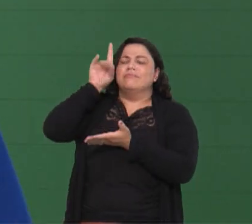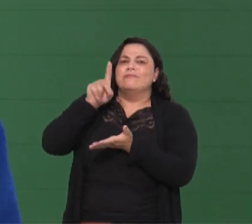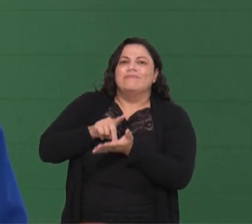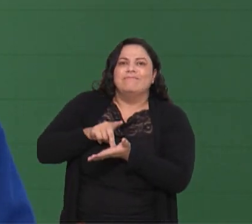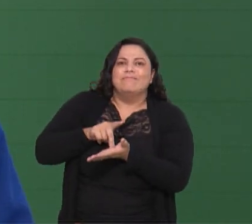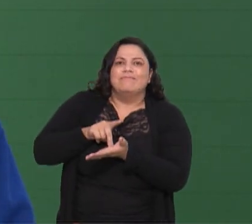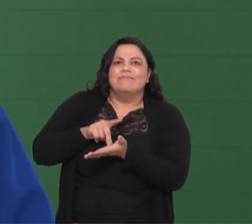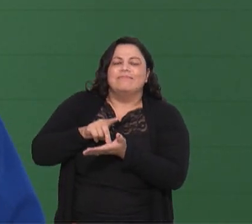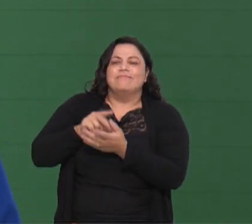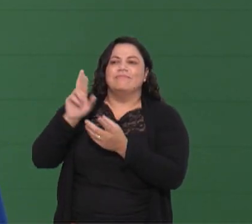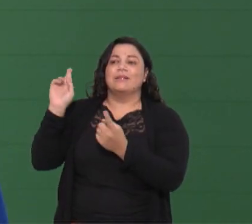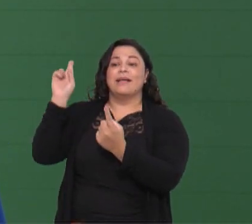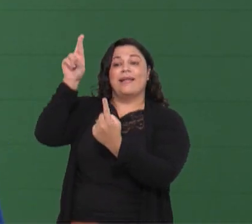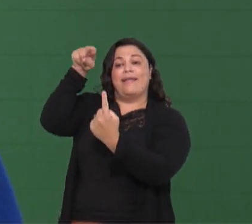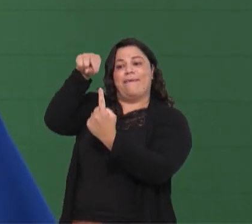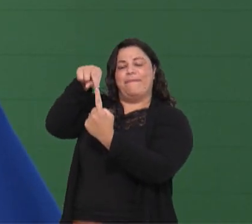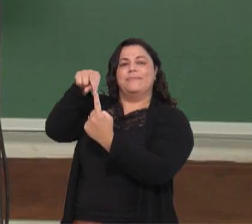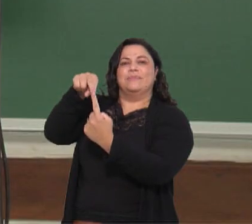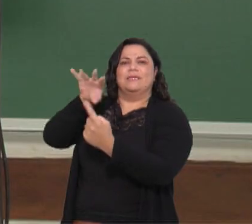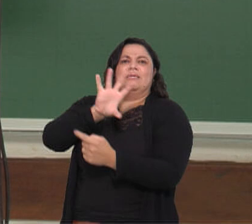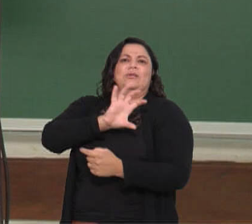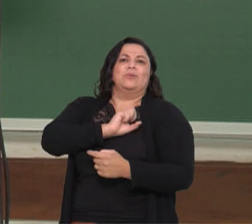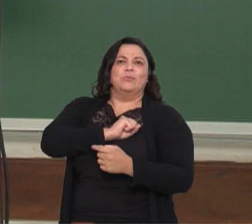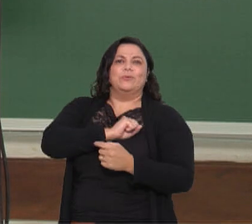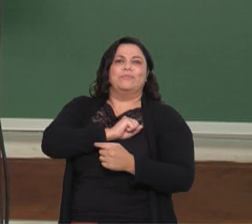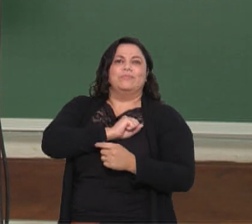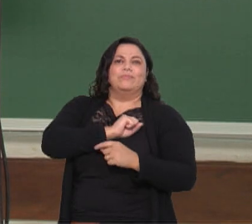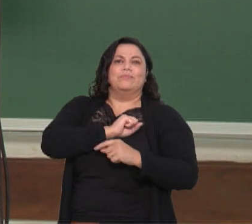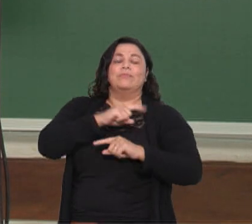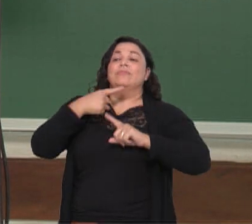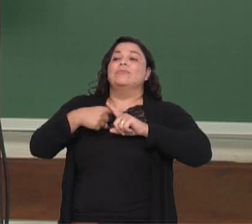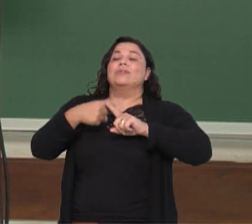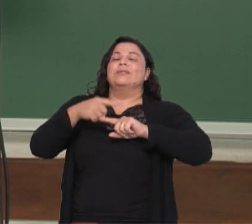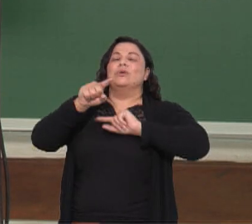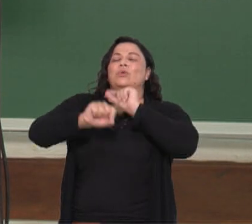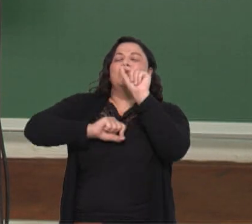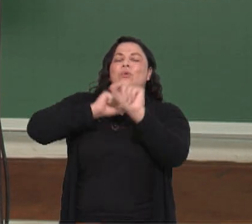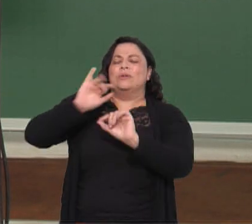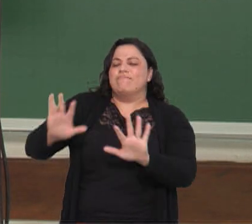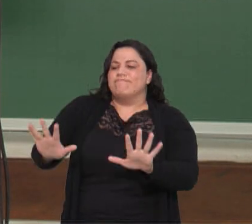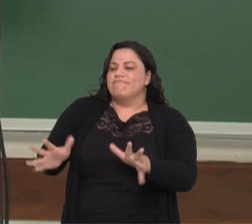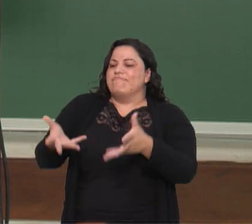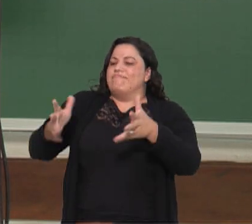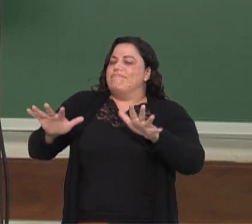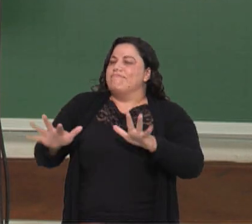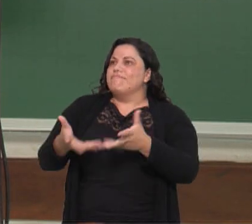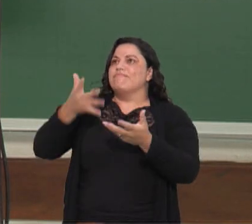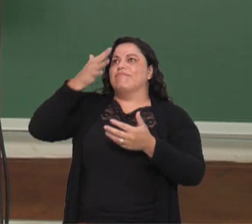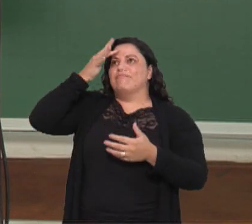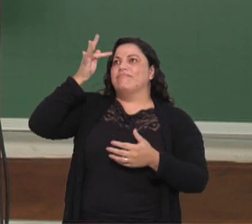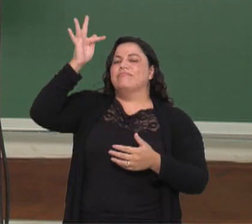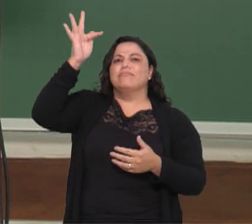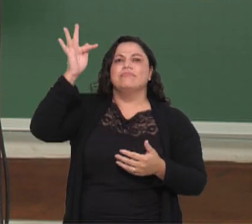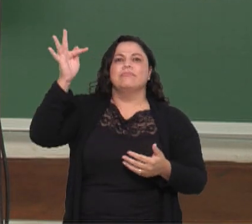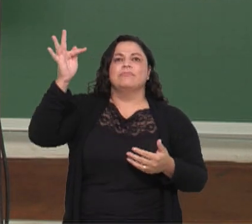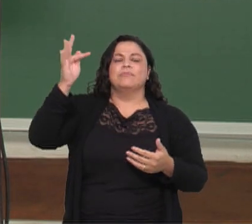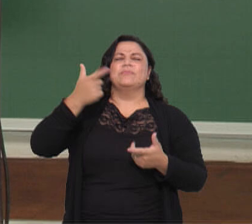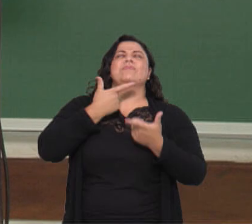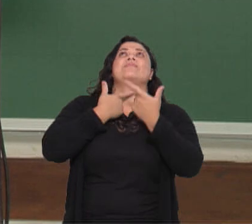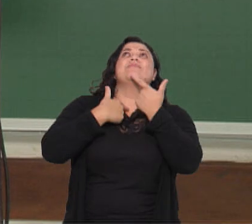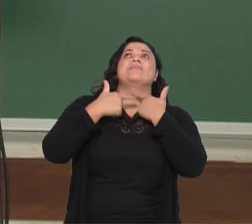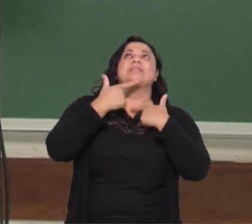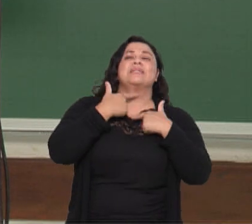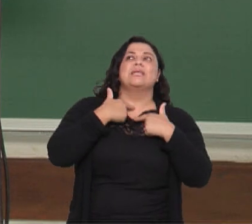do amor. Por quê? Porque o que move o filósofo é sempre o desejo. O filósofo busca a sabedoria, porque ele